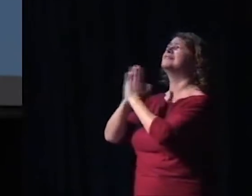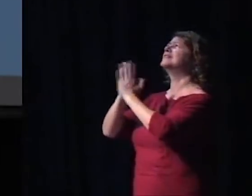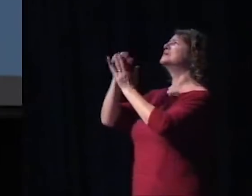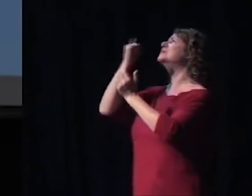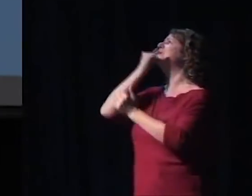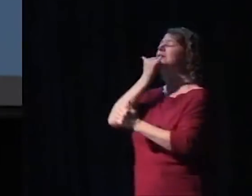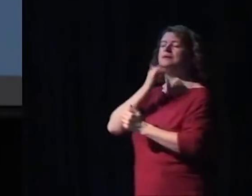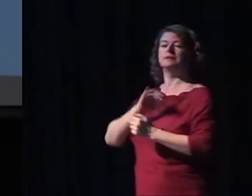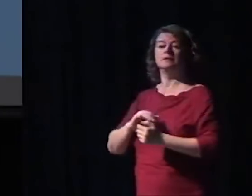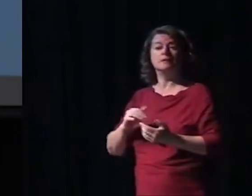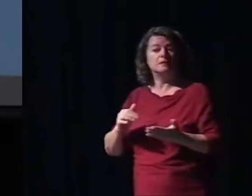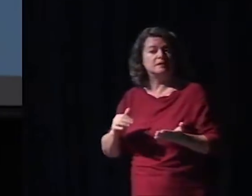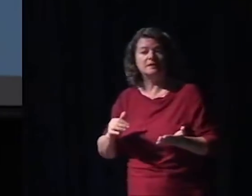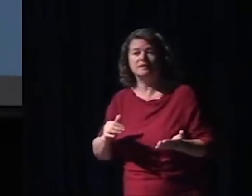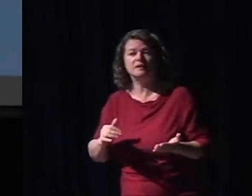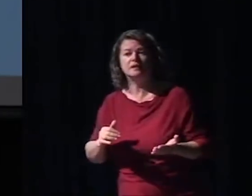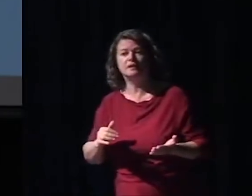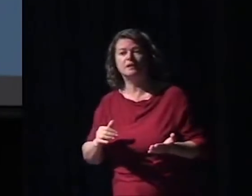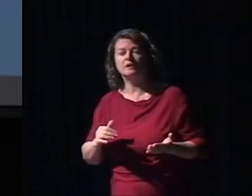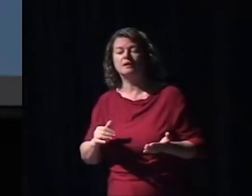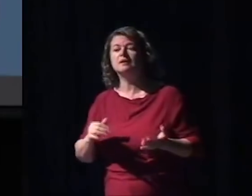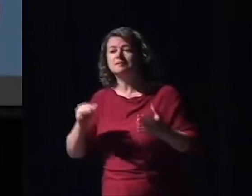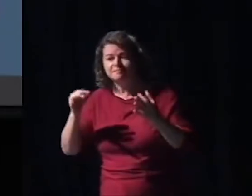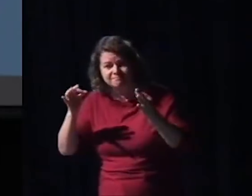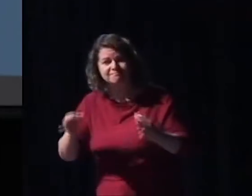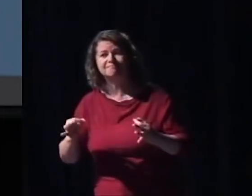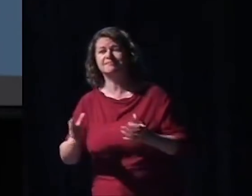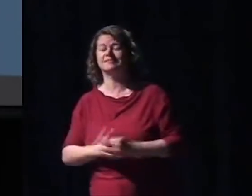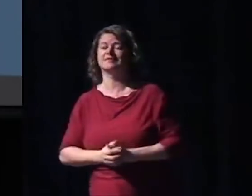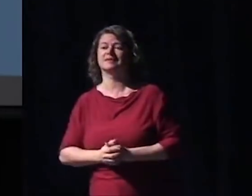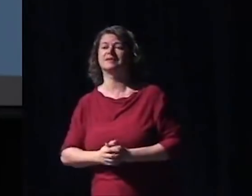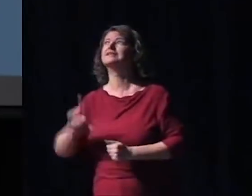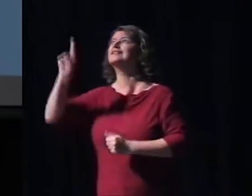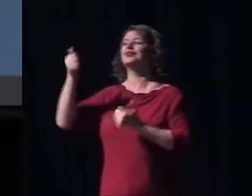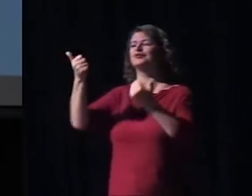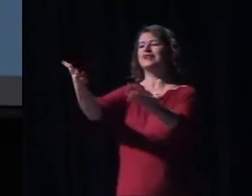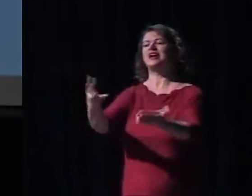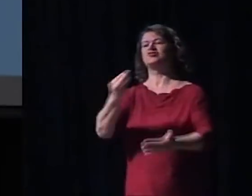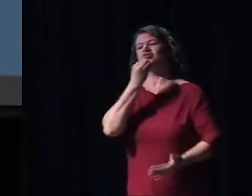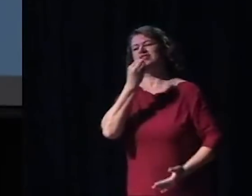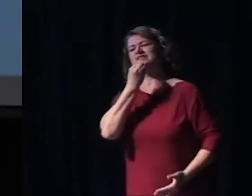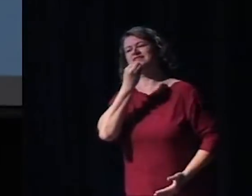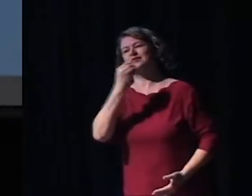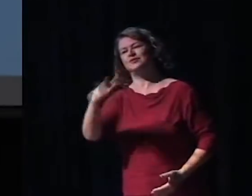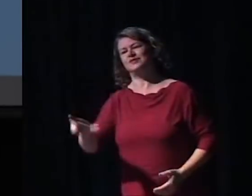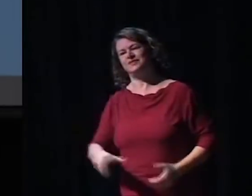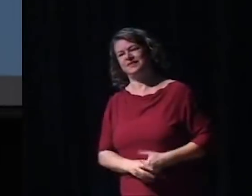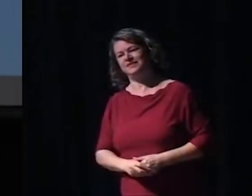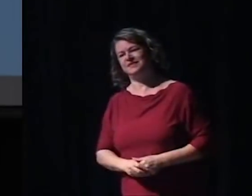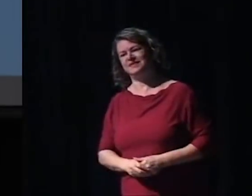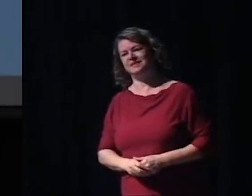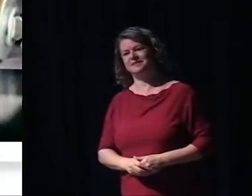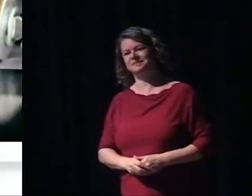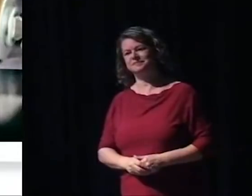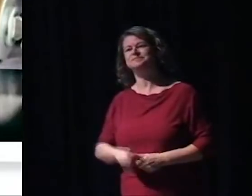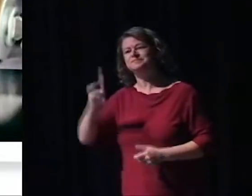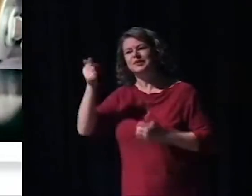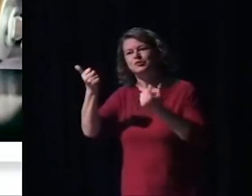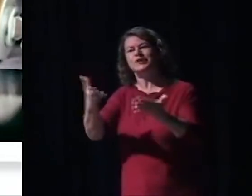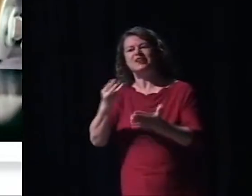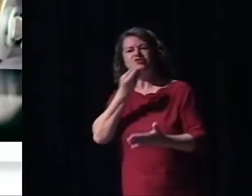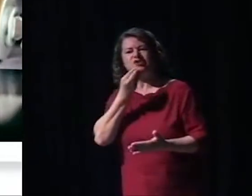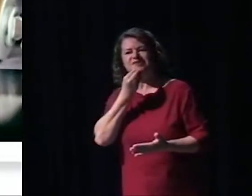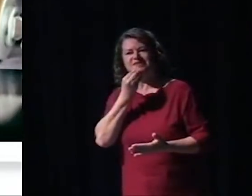oportunidade, as forças renascem na santidade. Então, Sansão forçou as duas